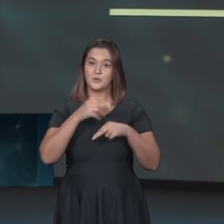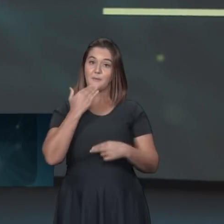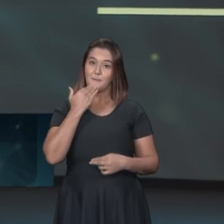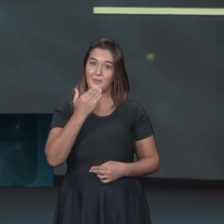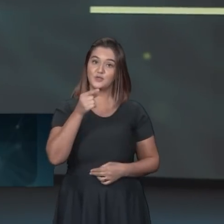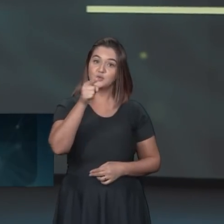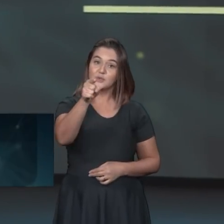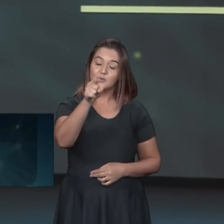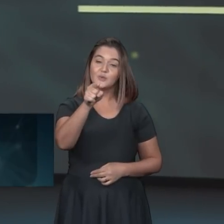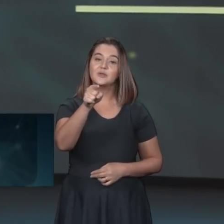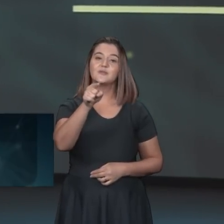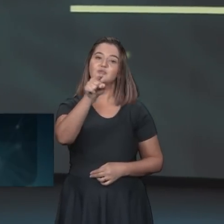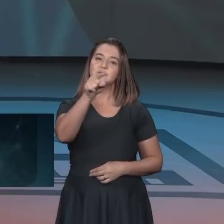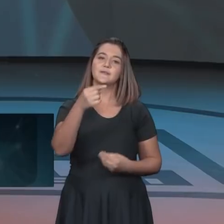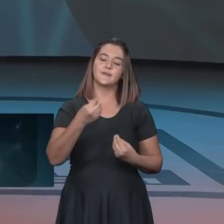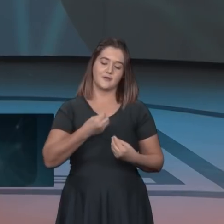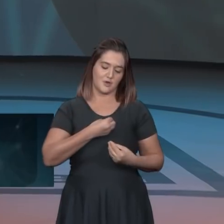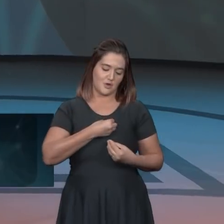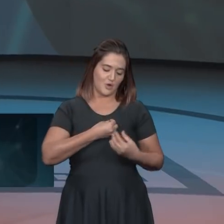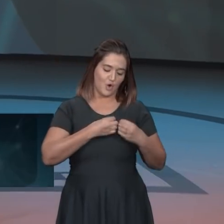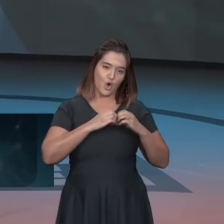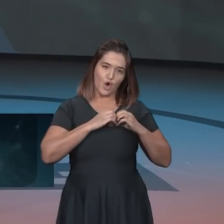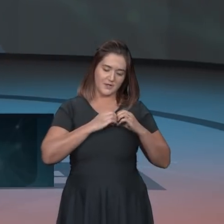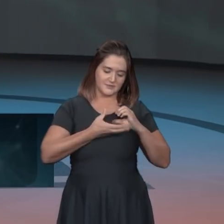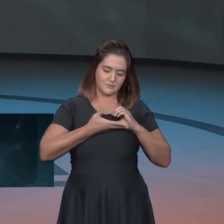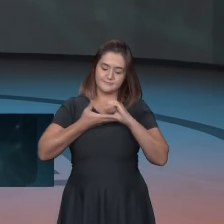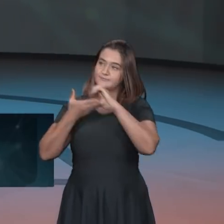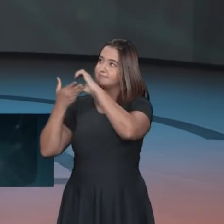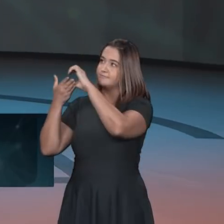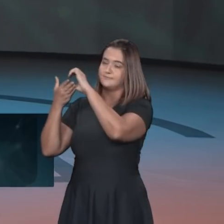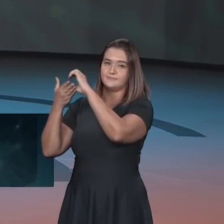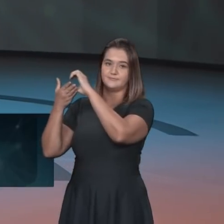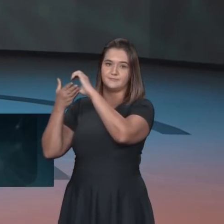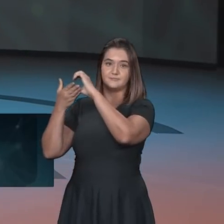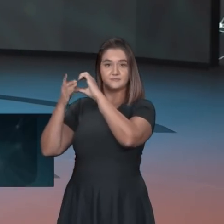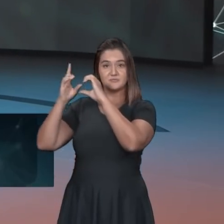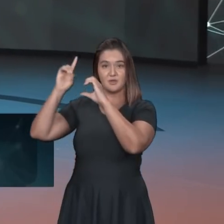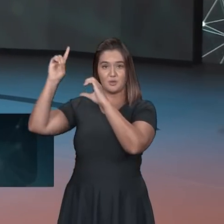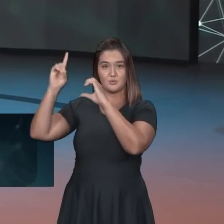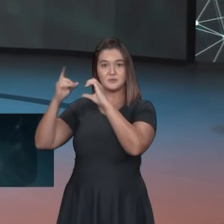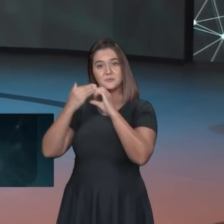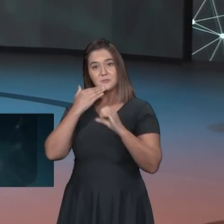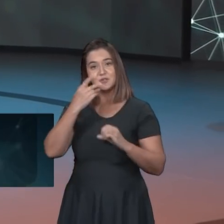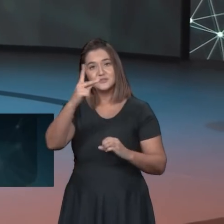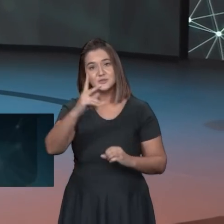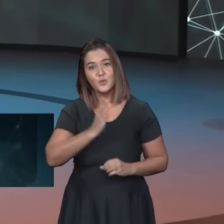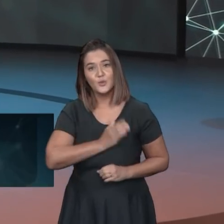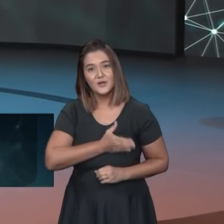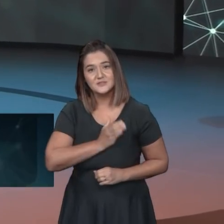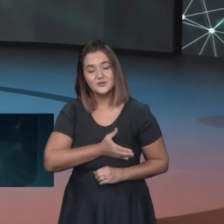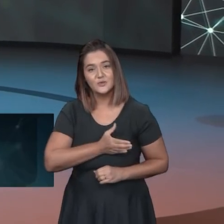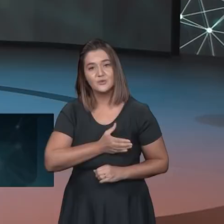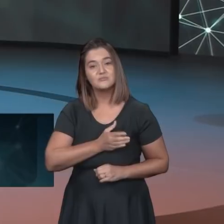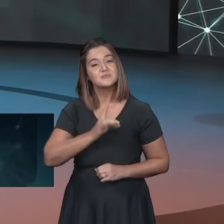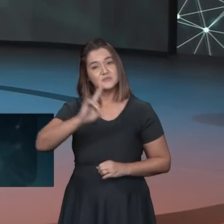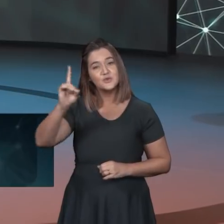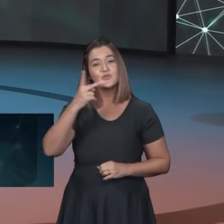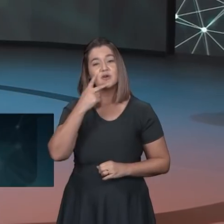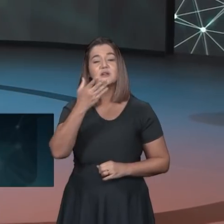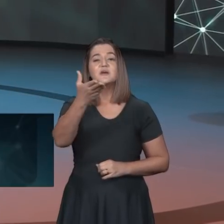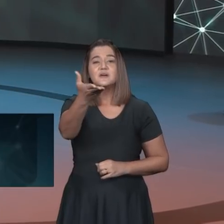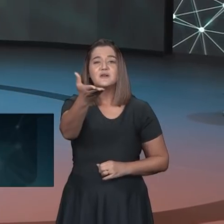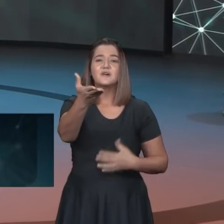seu coração. E sabe quem pede o seu coração? É o próprio Deus. Ele fala, filho, dê-me o seu